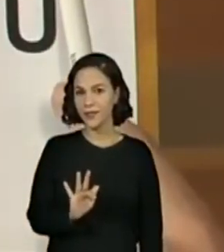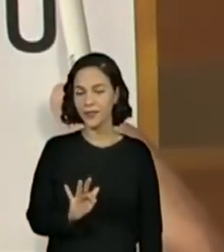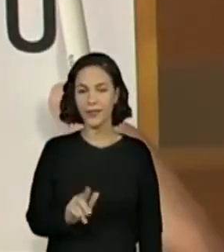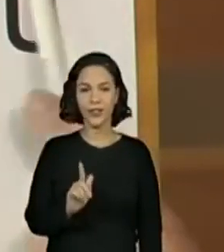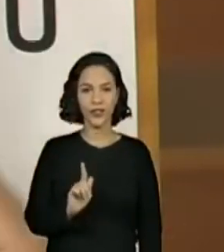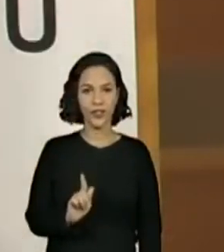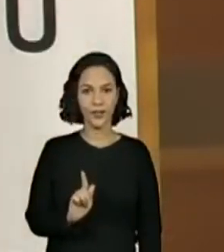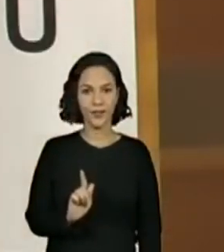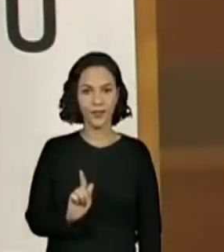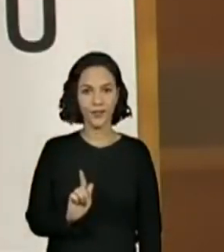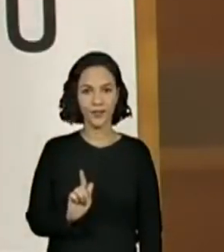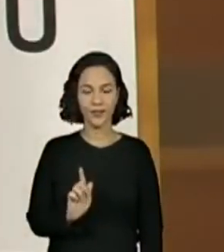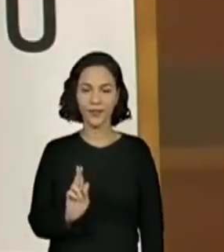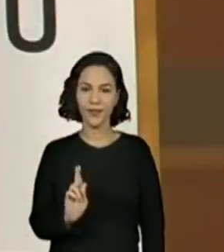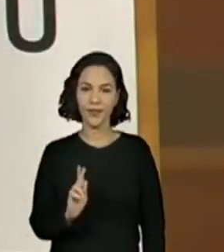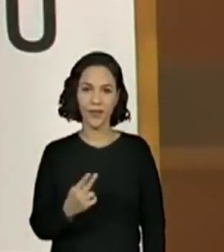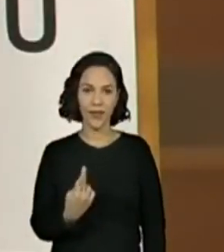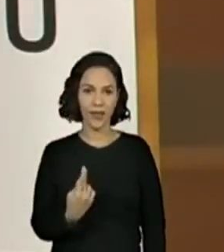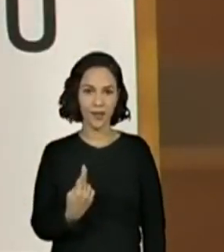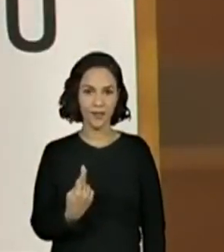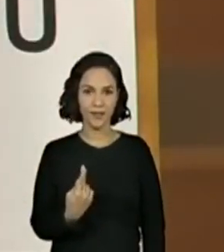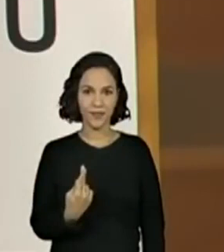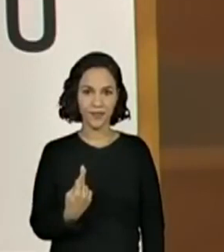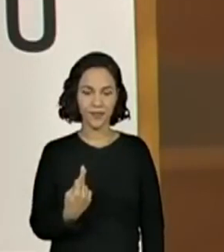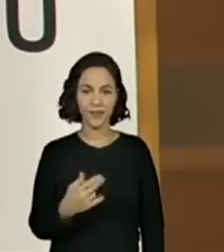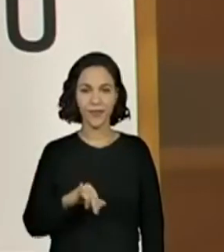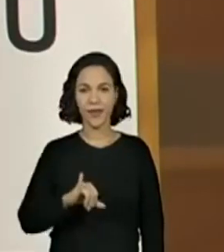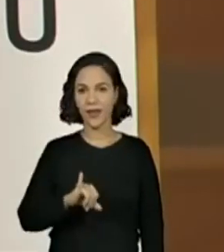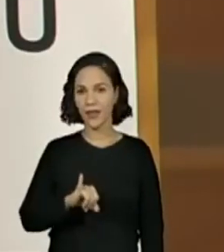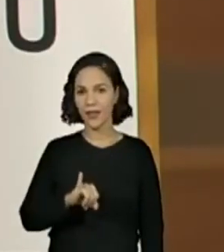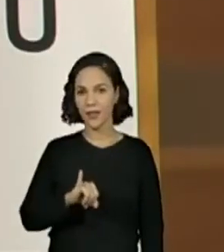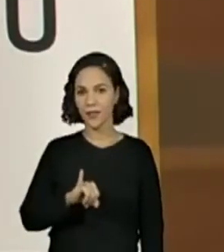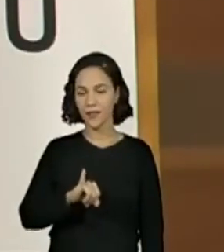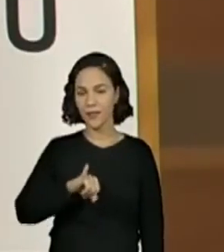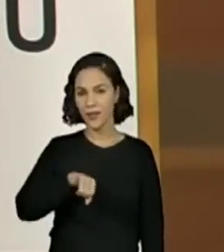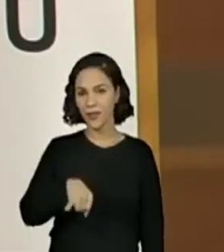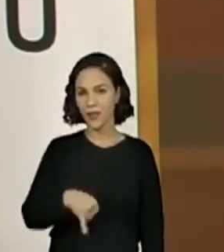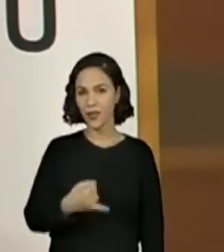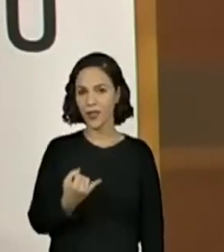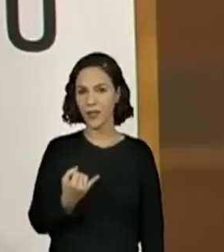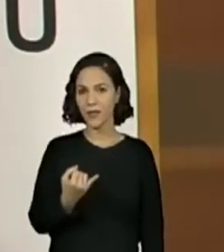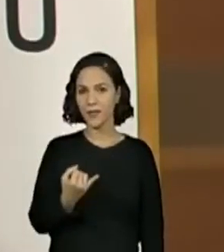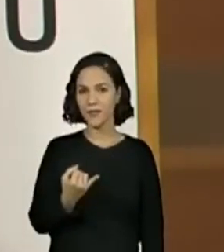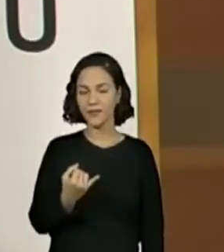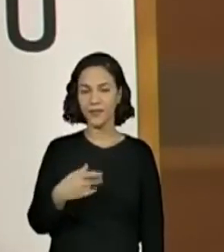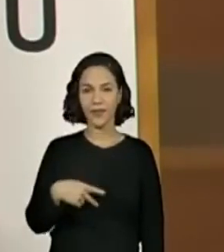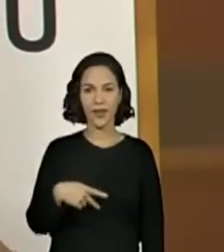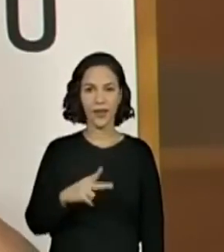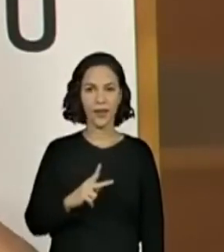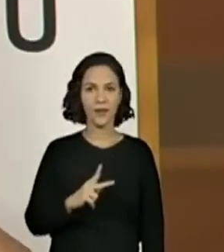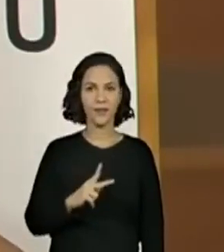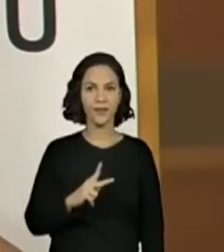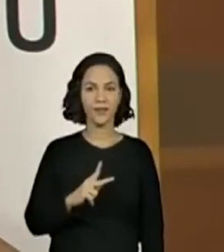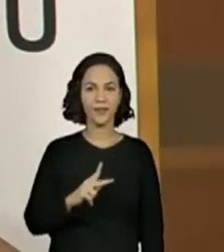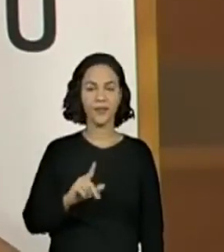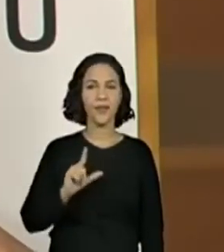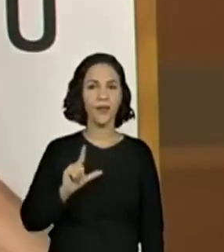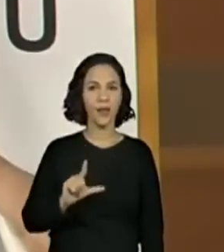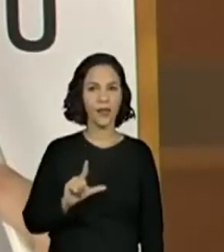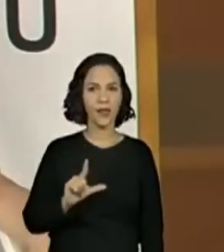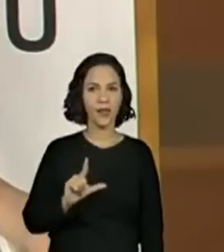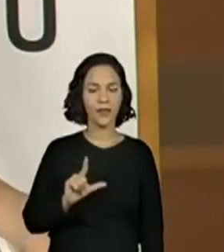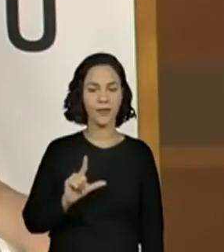G, H, I, J, K,